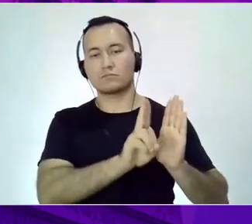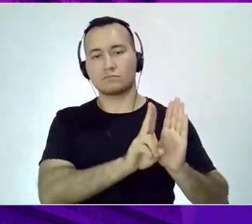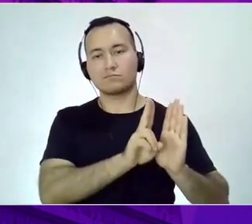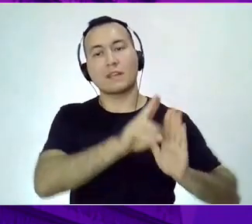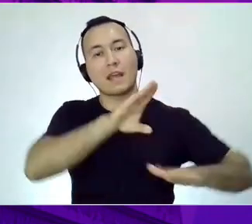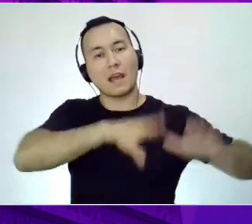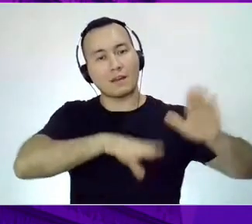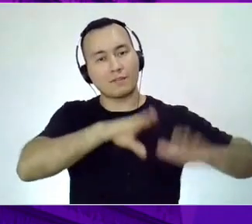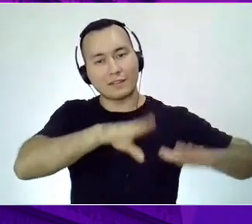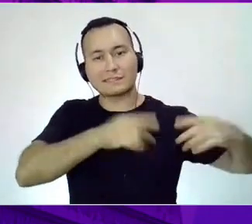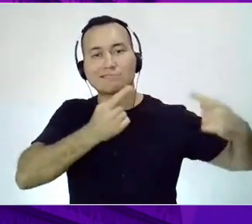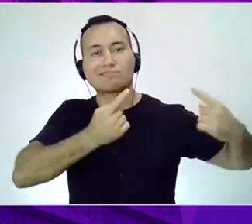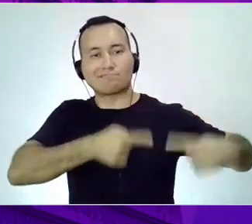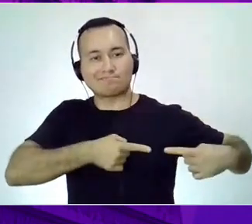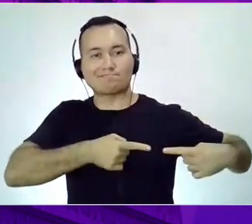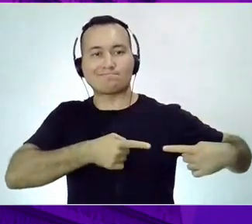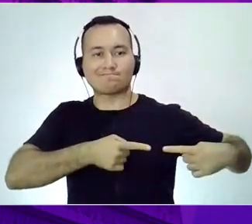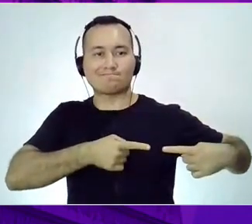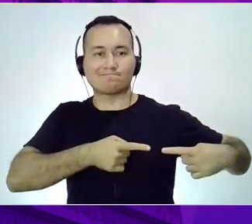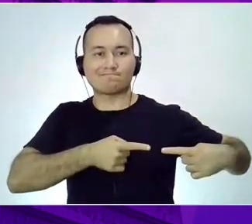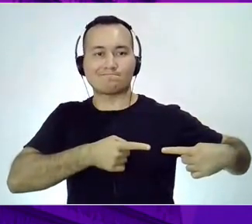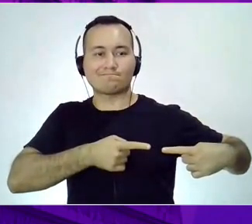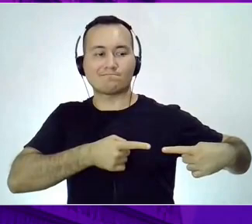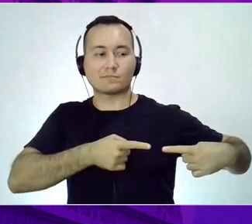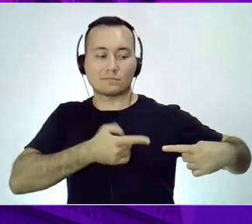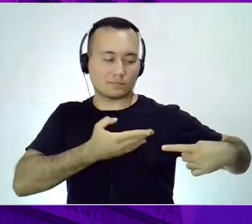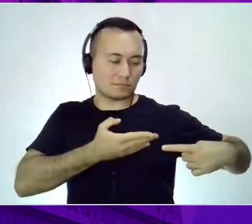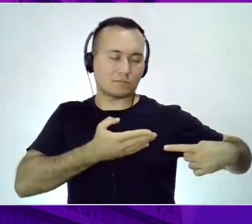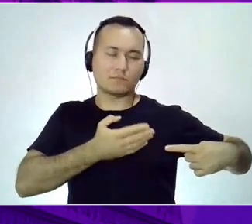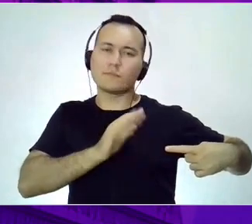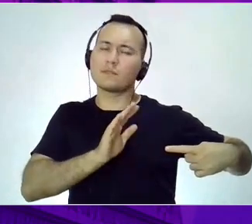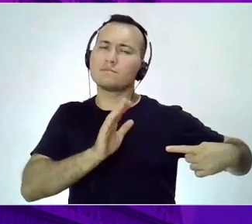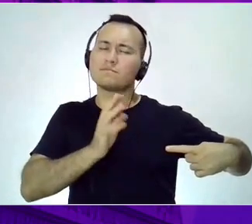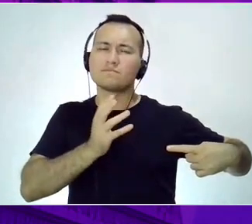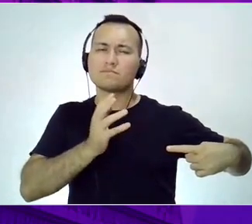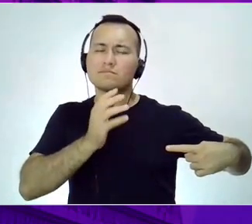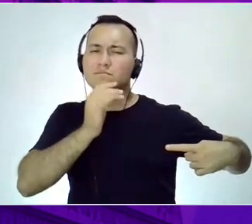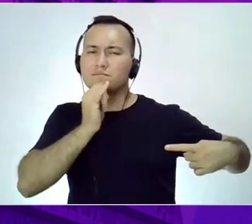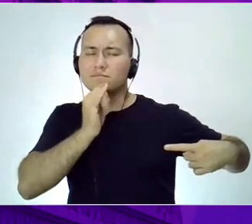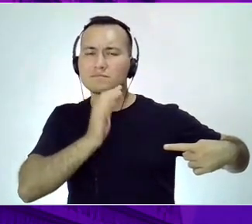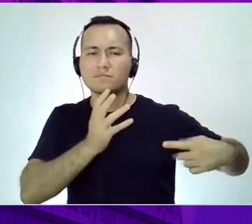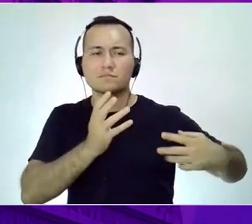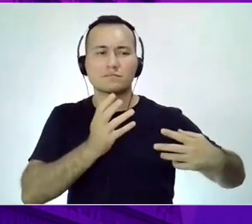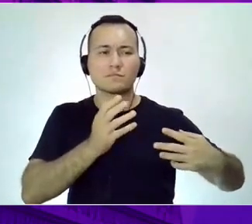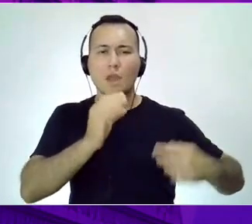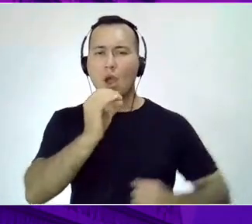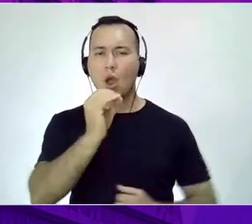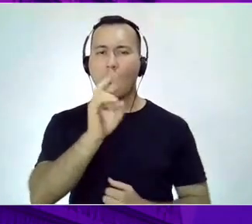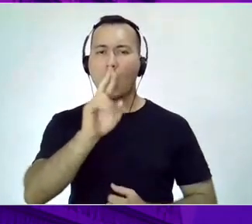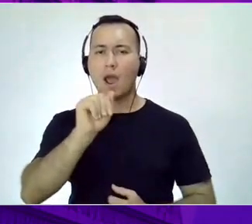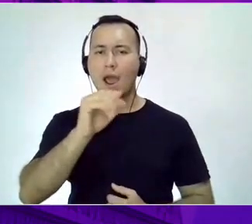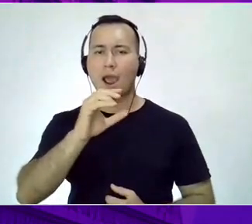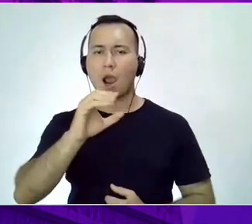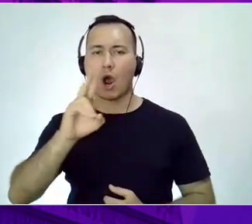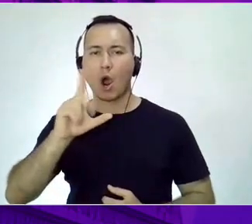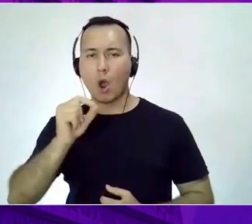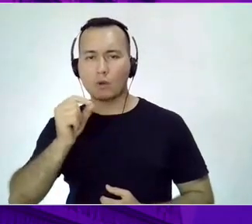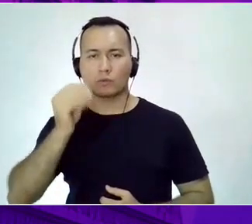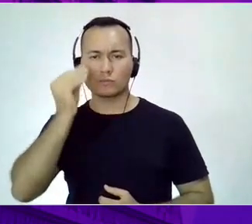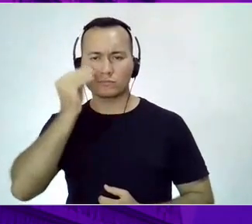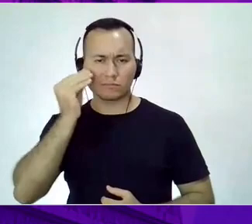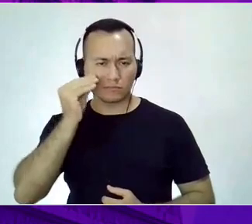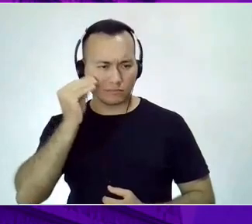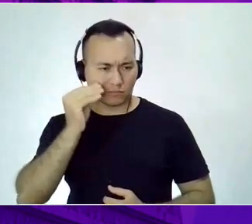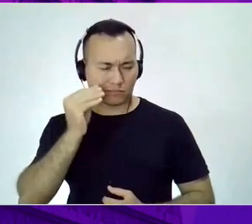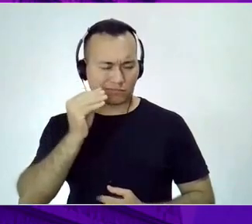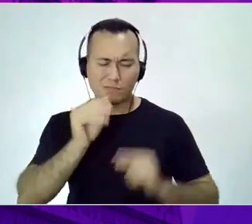O que é um oráculo de testes? Um oráculo de testes é um conjunto de informações que serve para validar